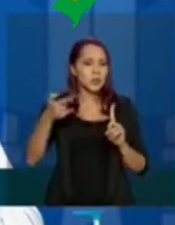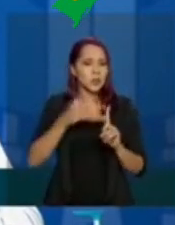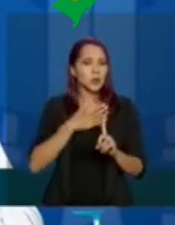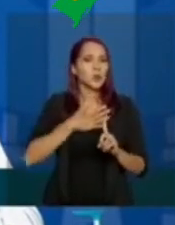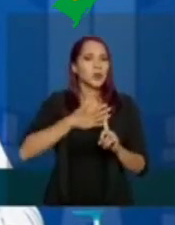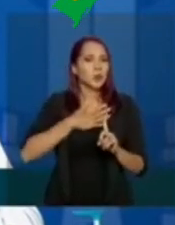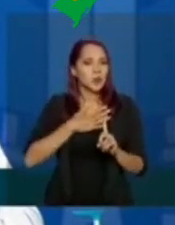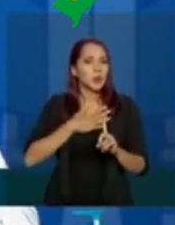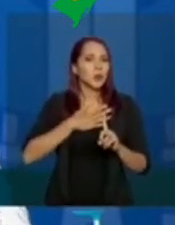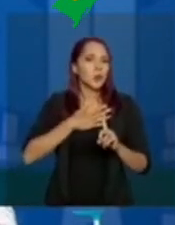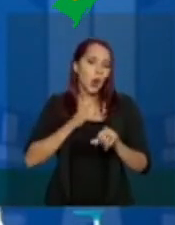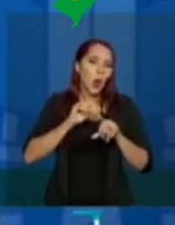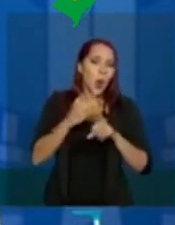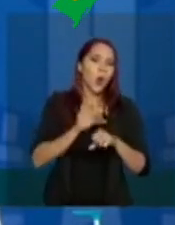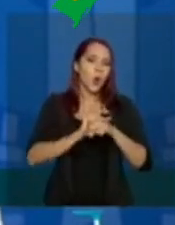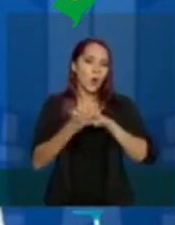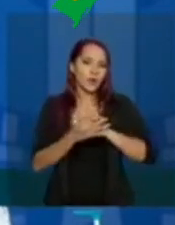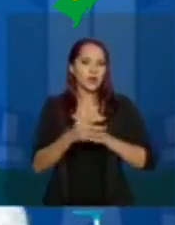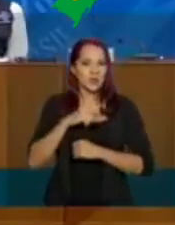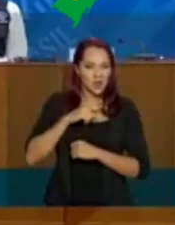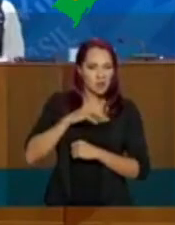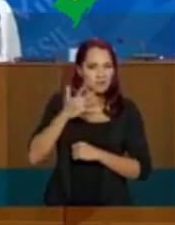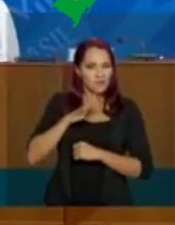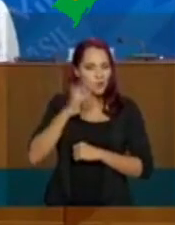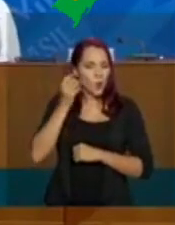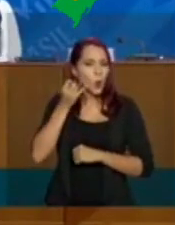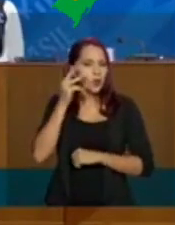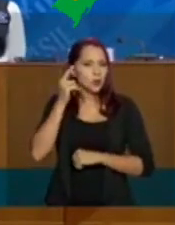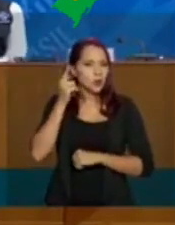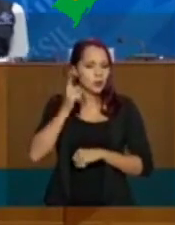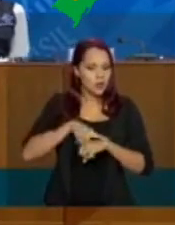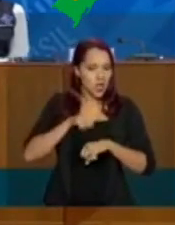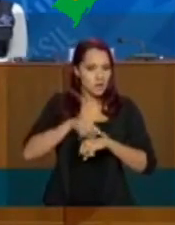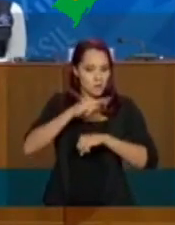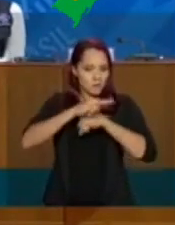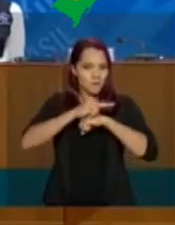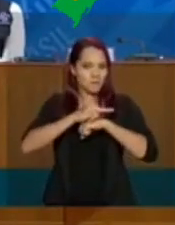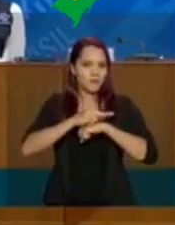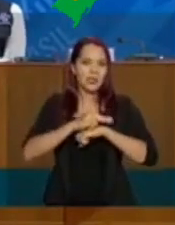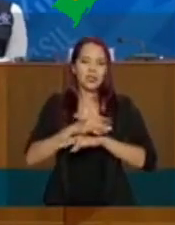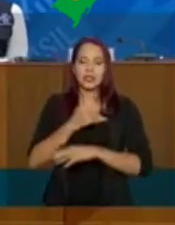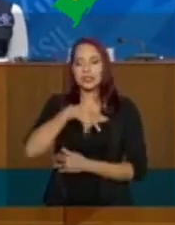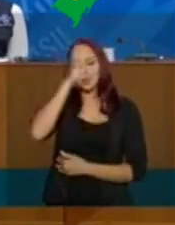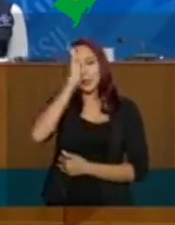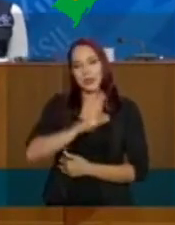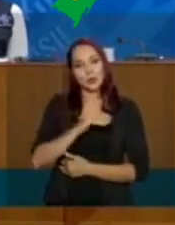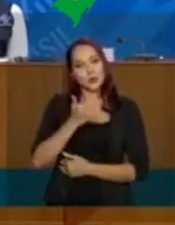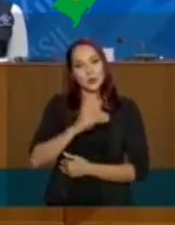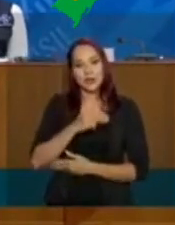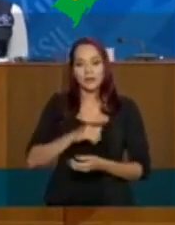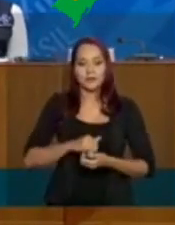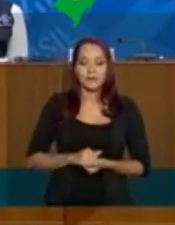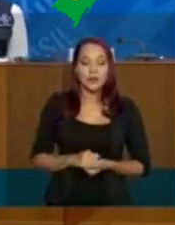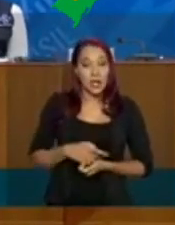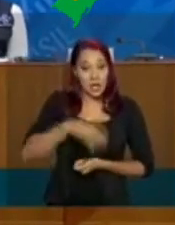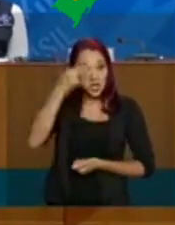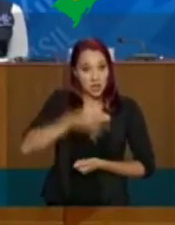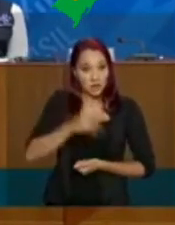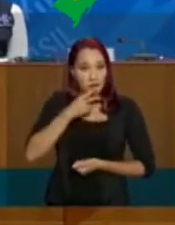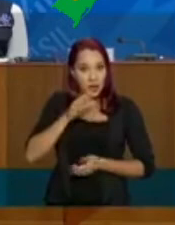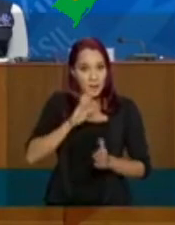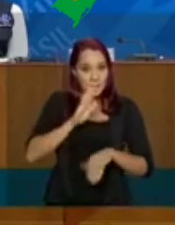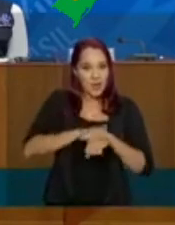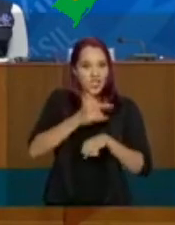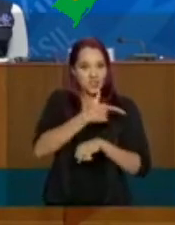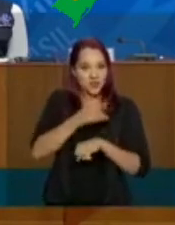grave por Covid. Temos? Ainda não temos. No Brasil, não temos. Mas está correto afirmar que passa de 20